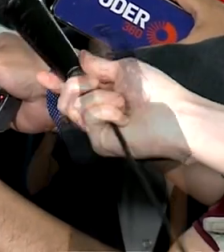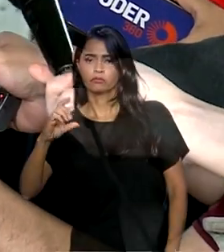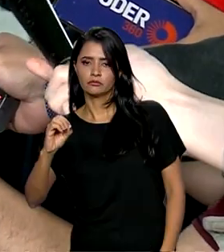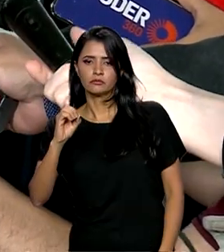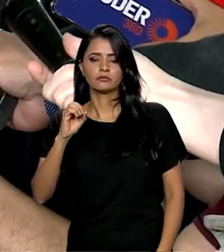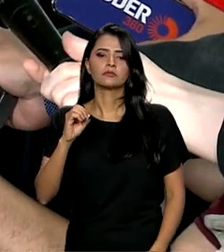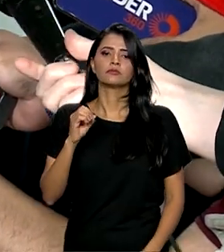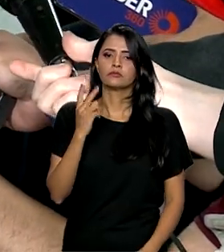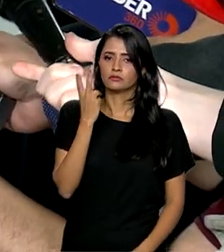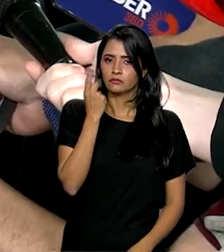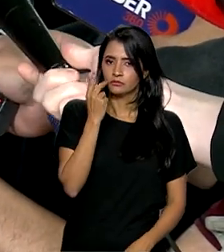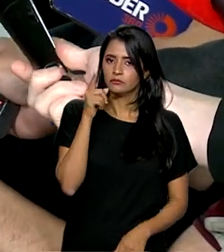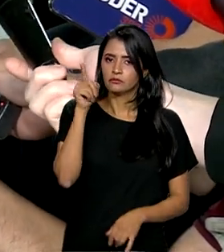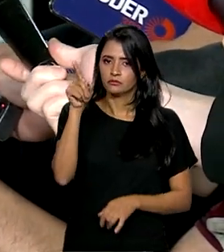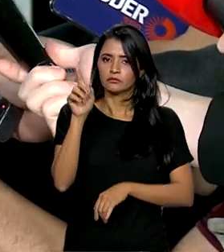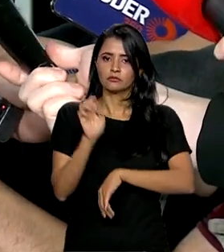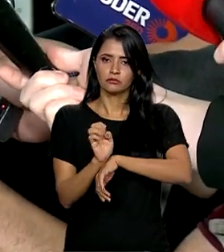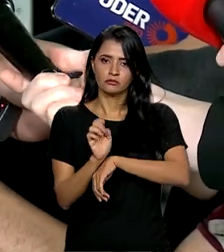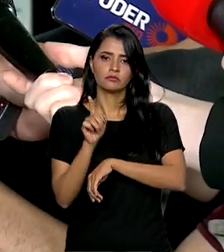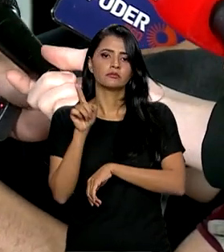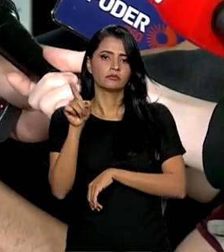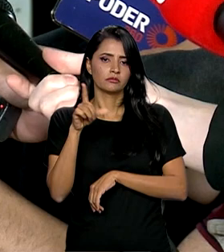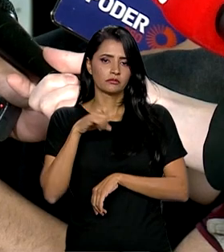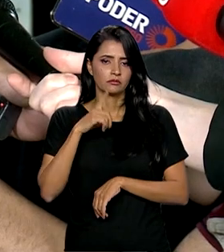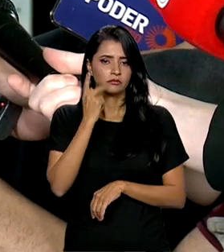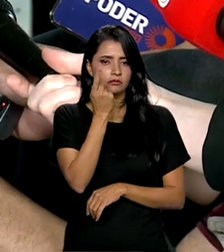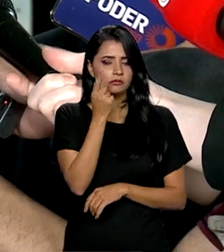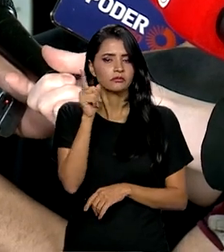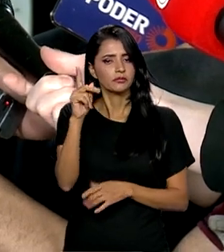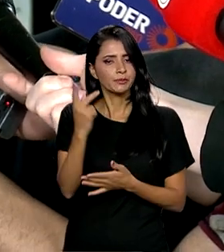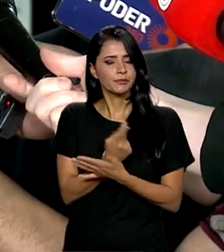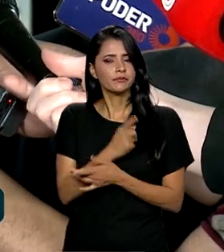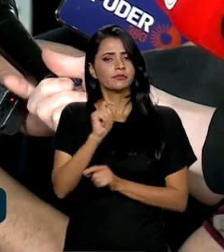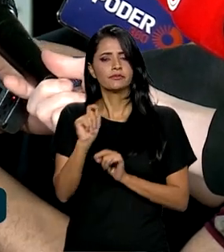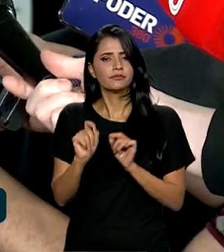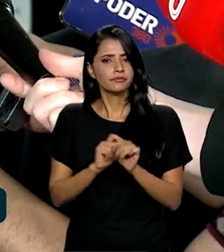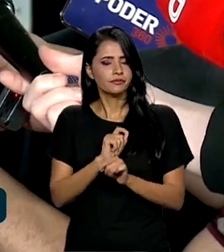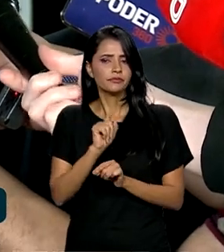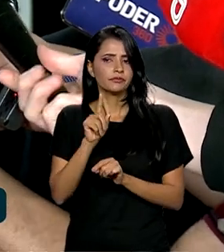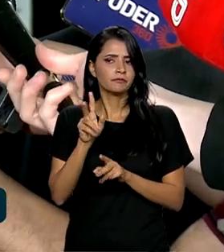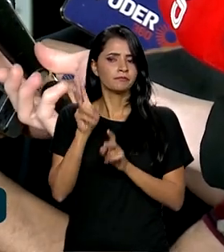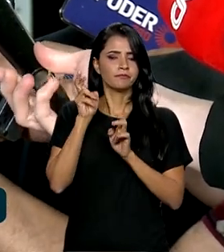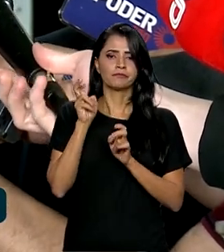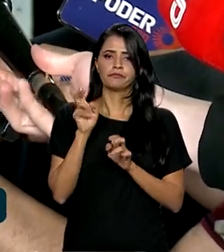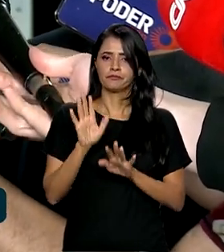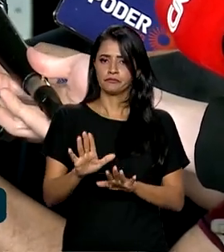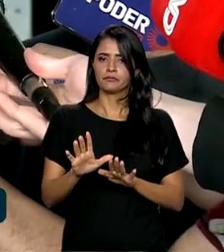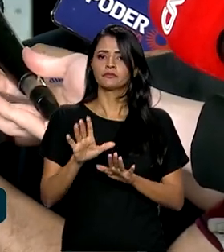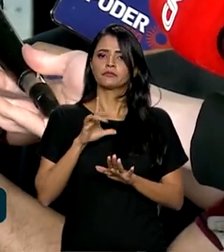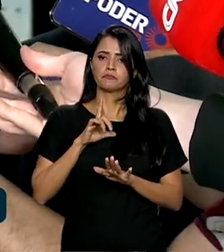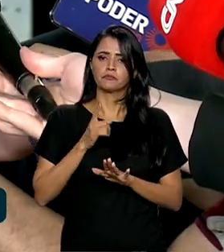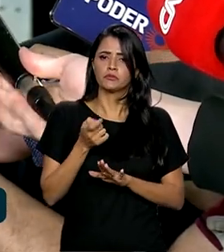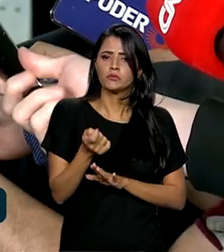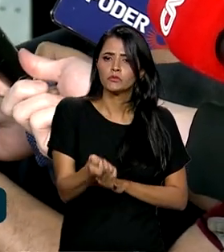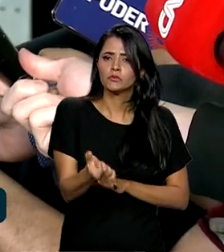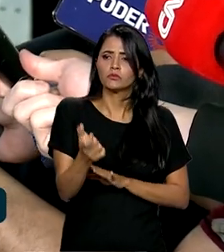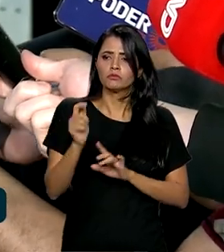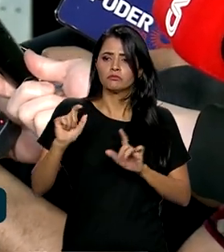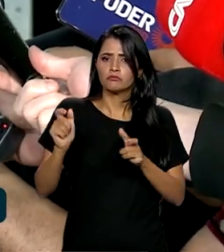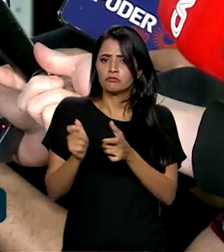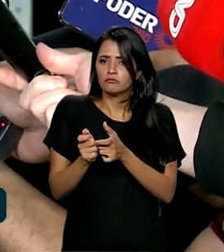Fortaleza, no estado do Ceará. Esse evento foi um evento considerado, a princípio, um evento de pequena